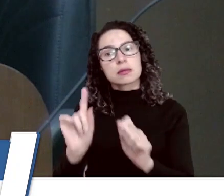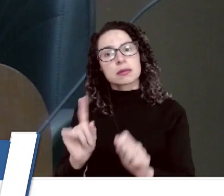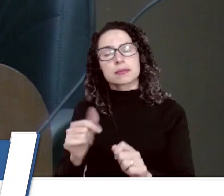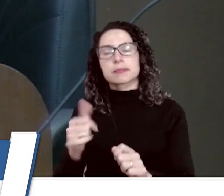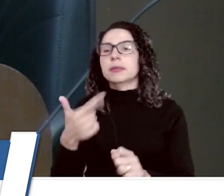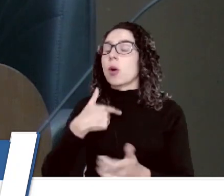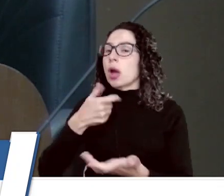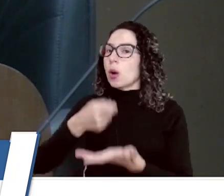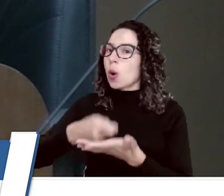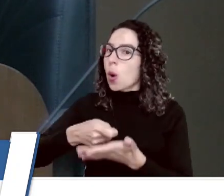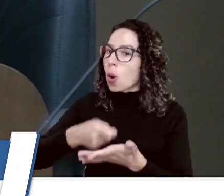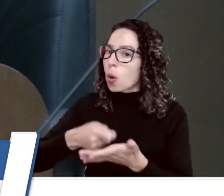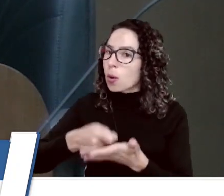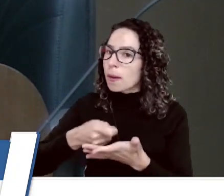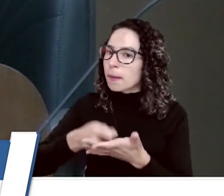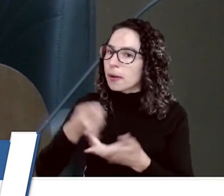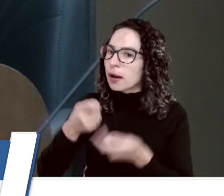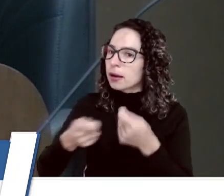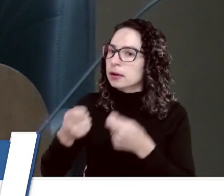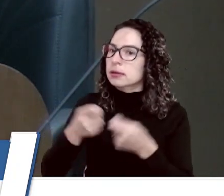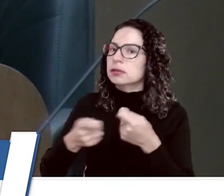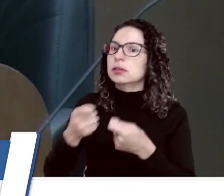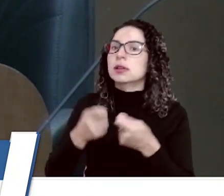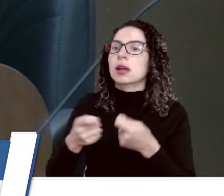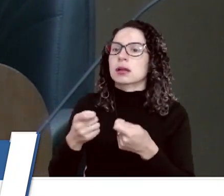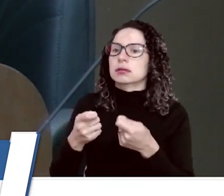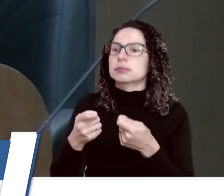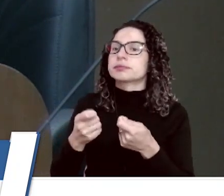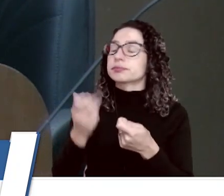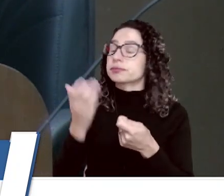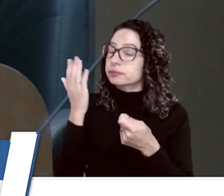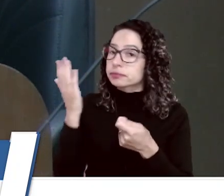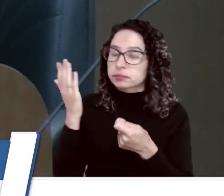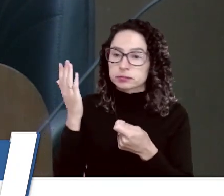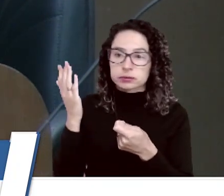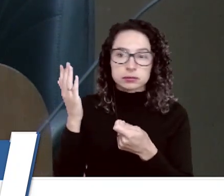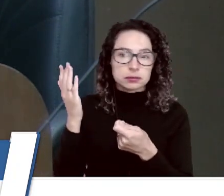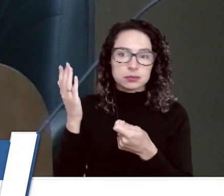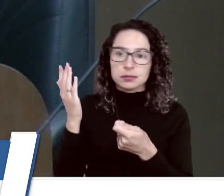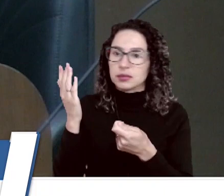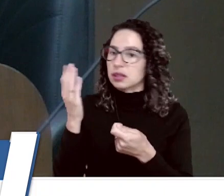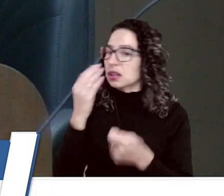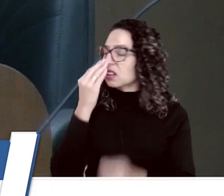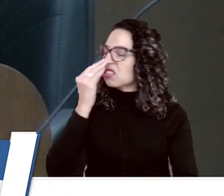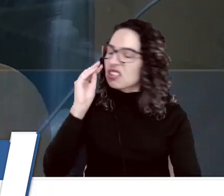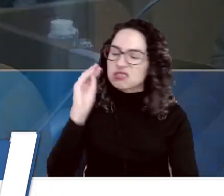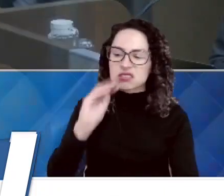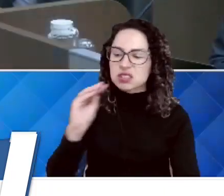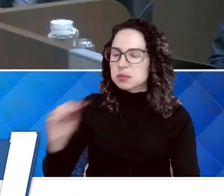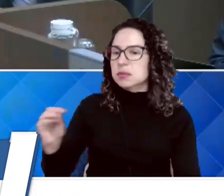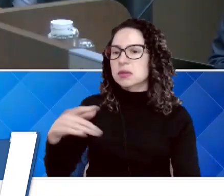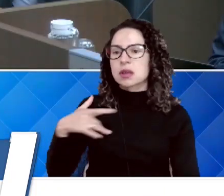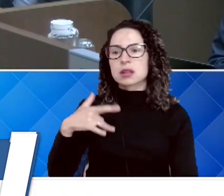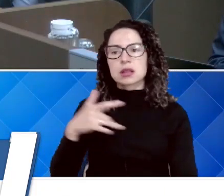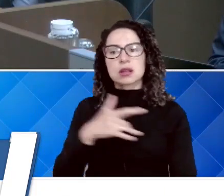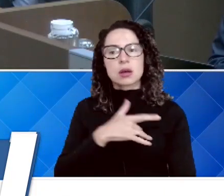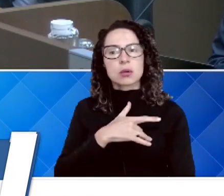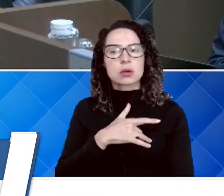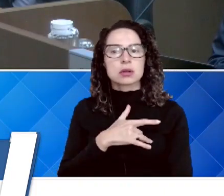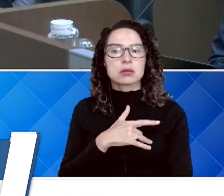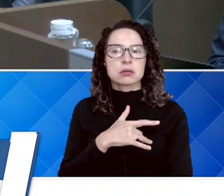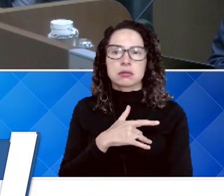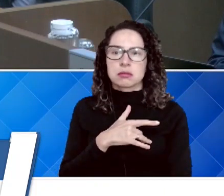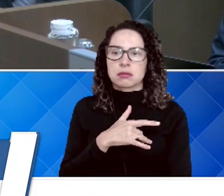da administração. Isso aí, gente, ó, isso aí é um descaso com a saúde pública.